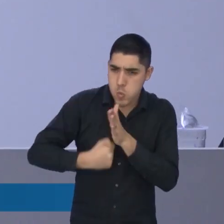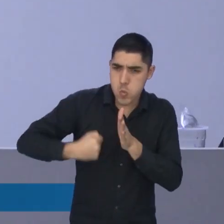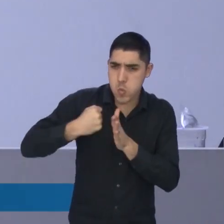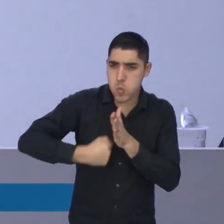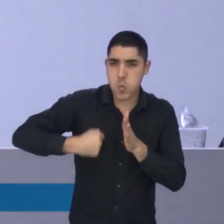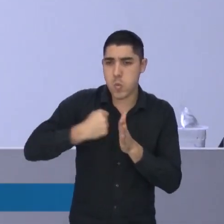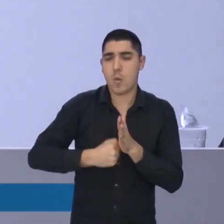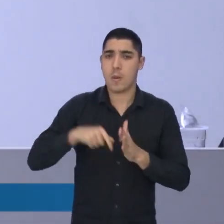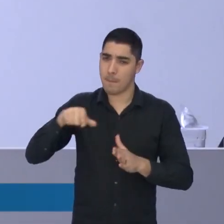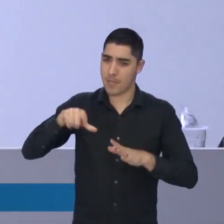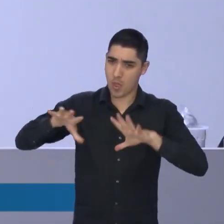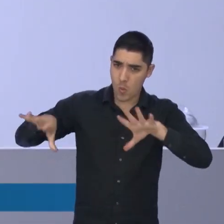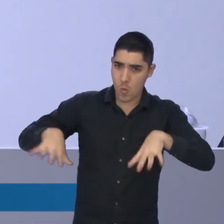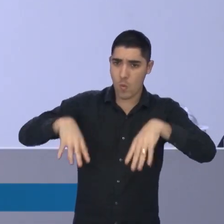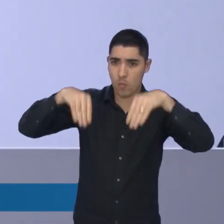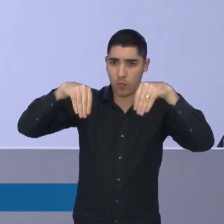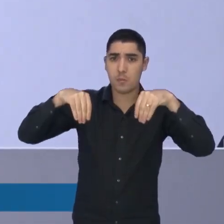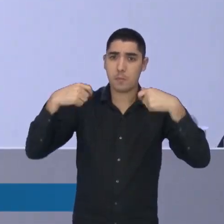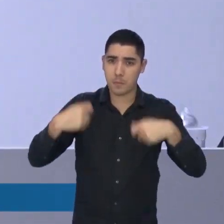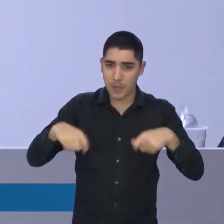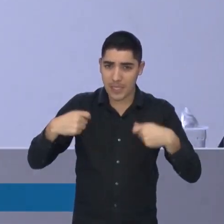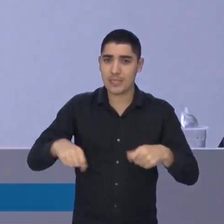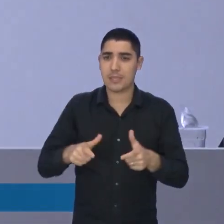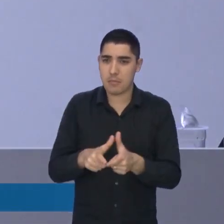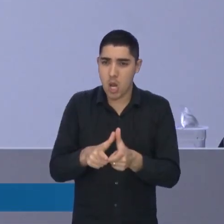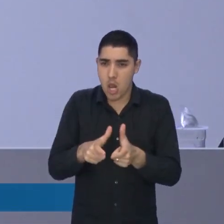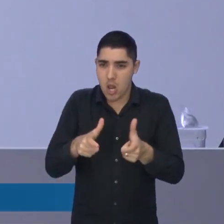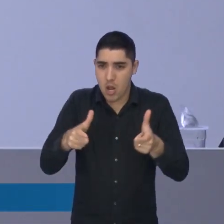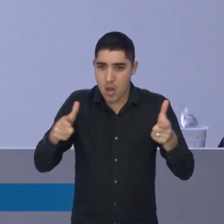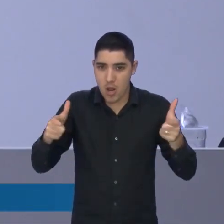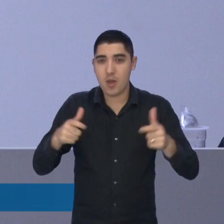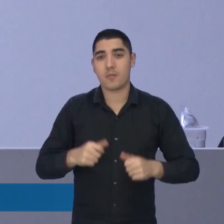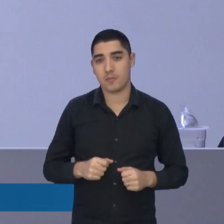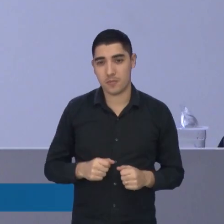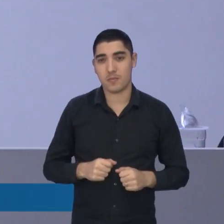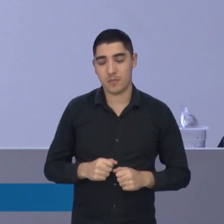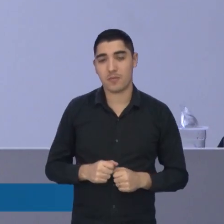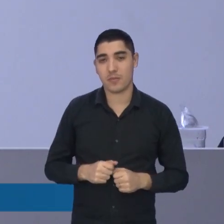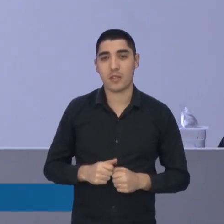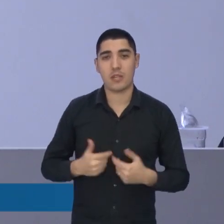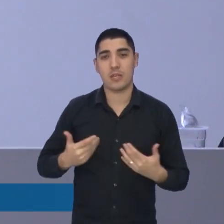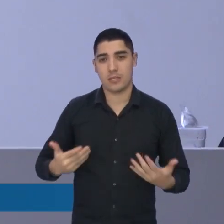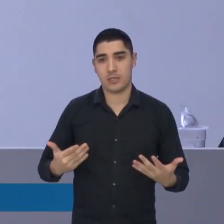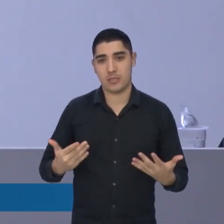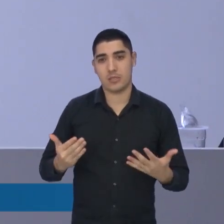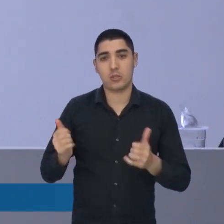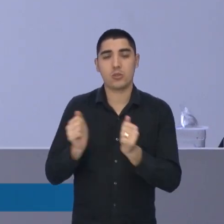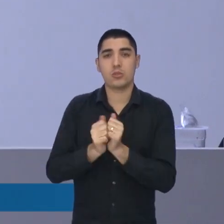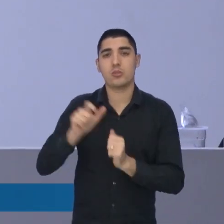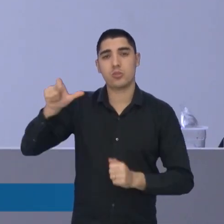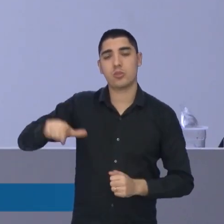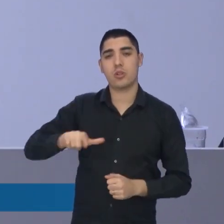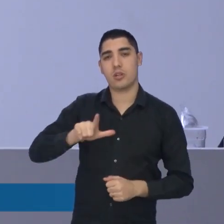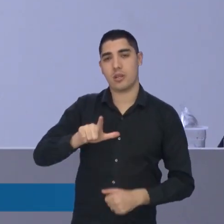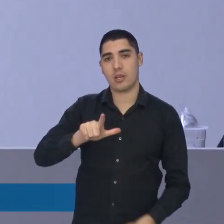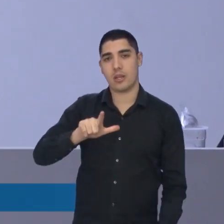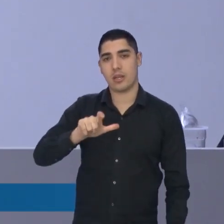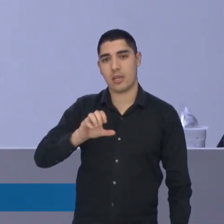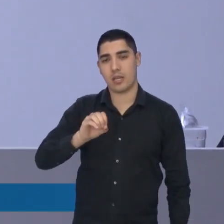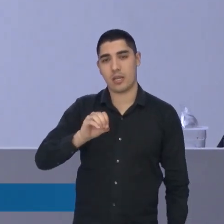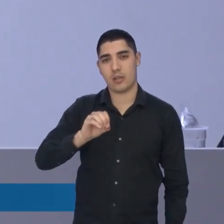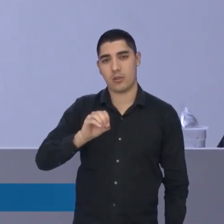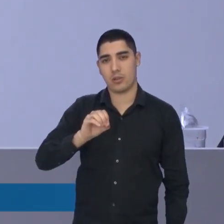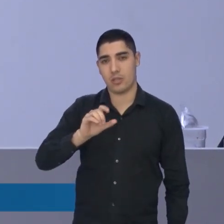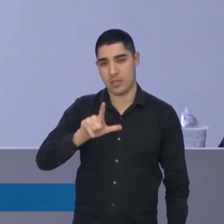da Unifesp, do Leduino, né? Foi juntamente com o Leduino que nós fizemos essa